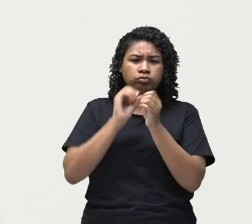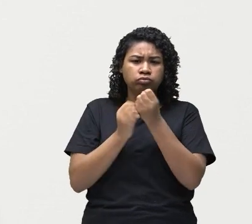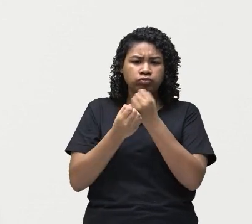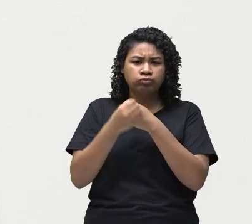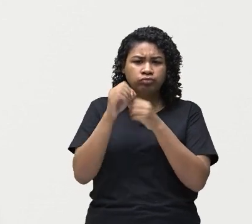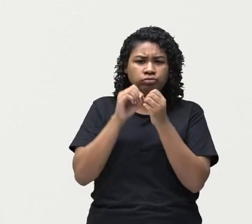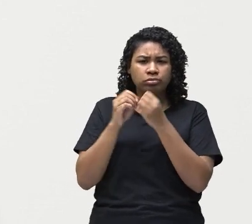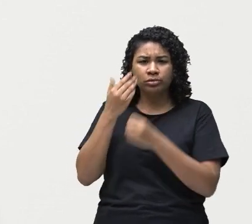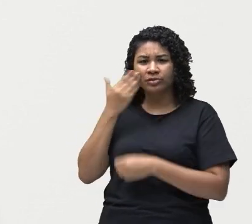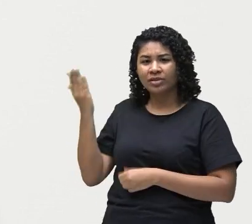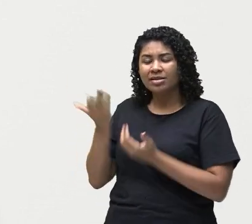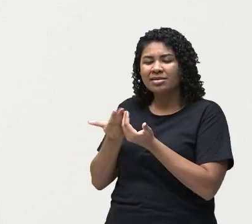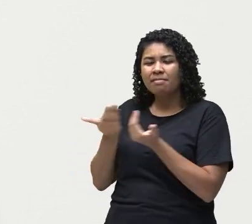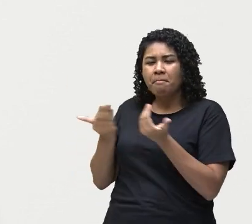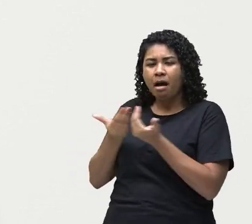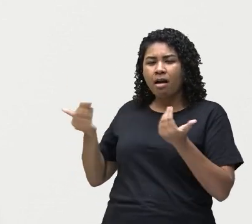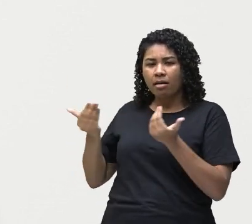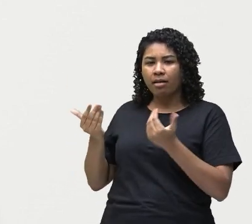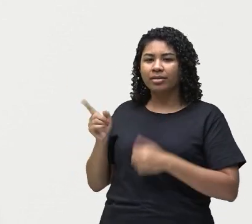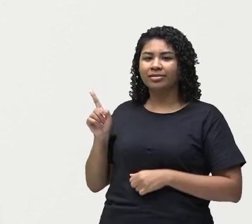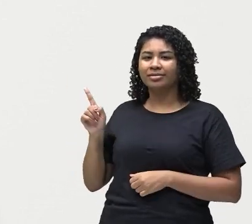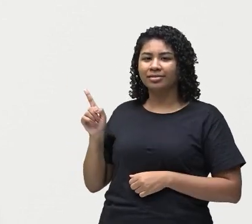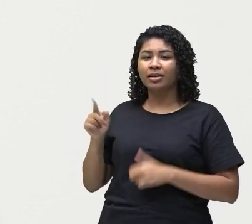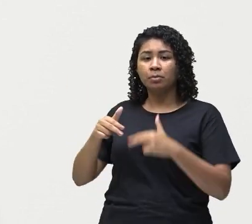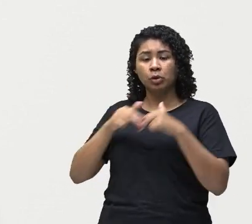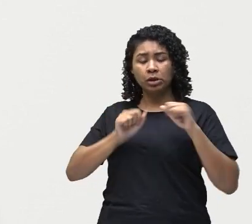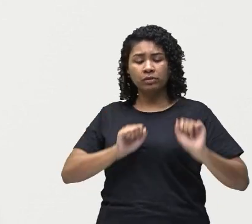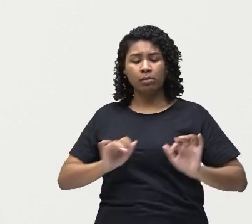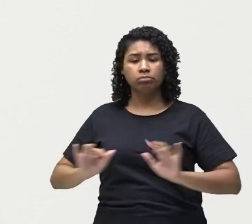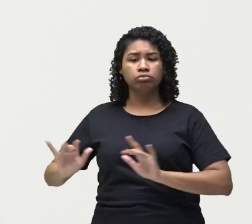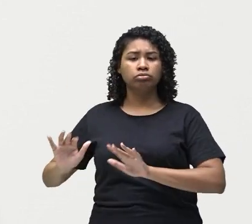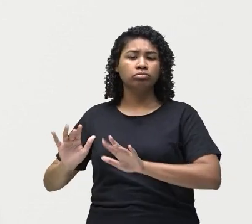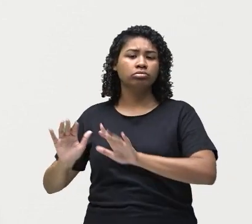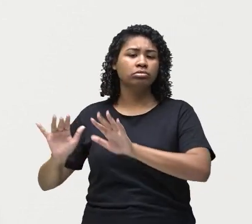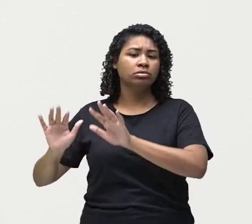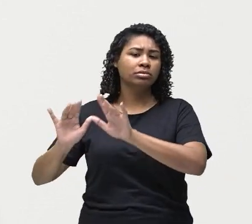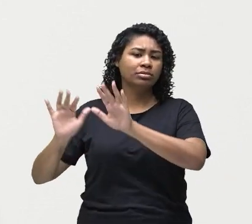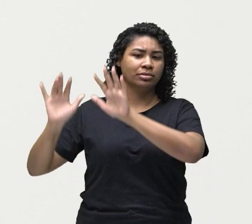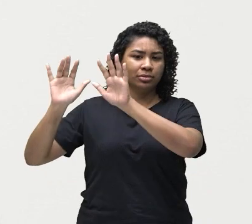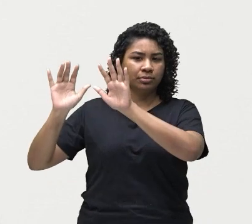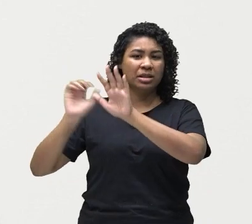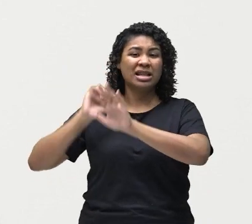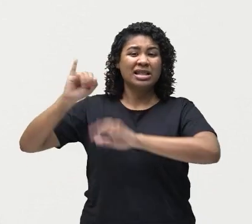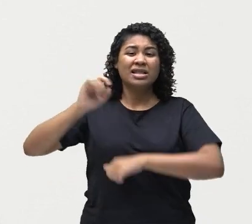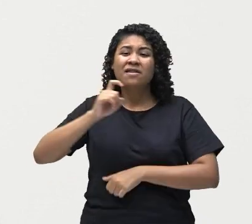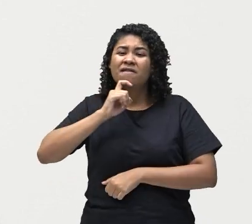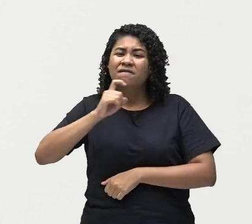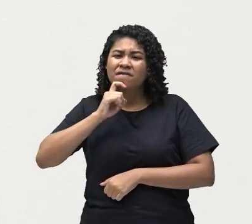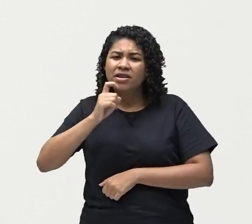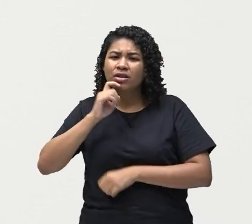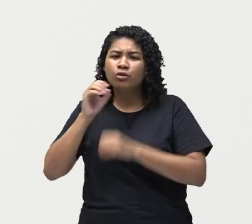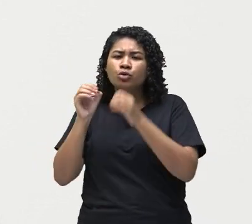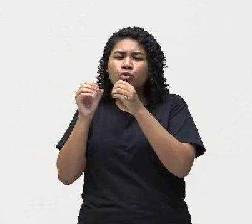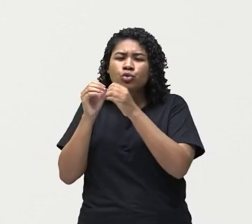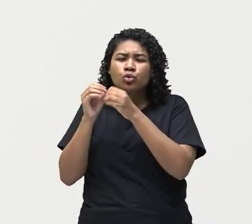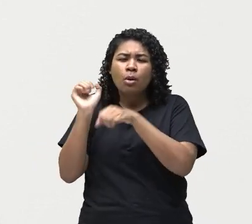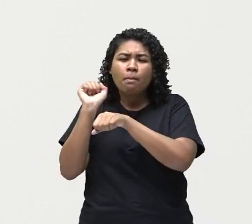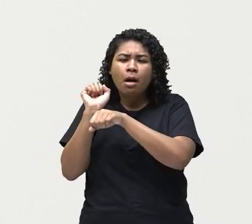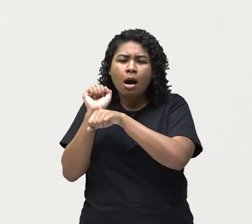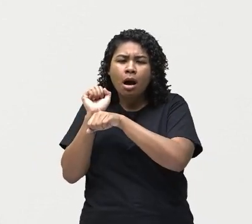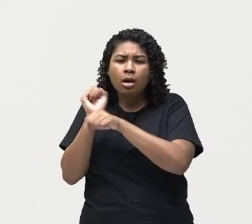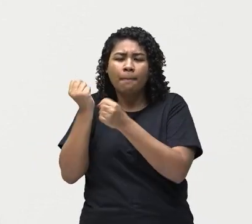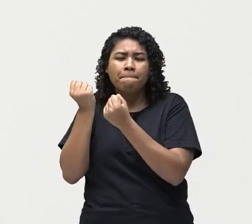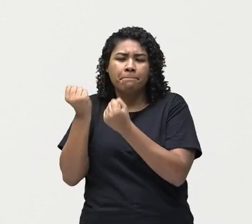fica menos denso E aí ela vai subir no ar mais frio elas estão mais juntinhas e que acontece